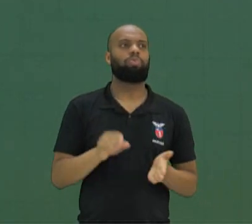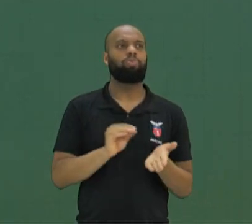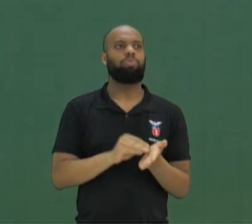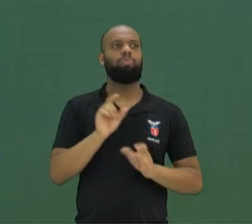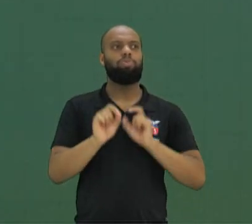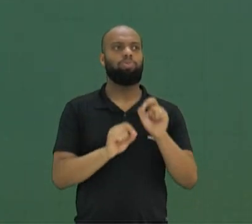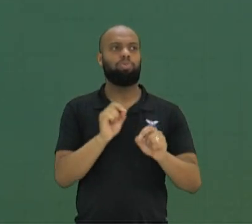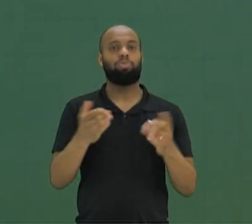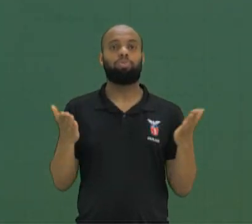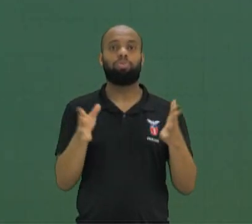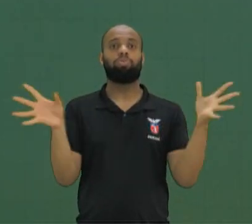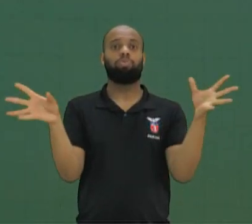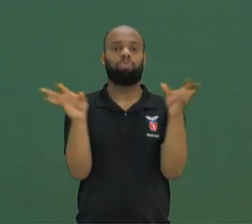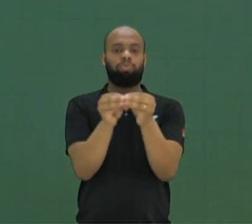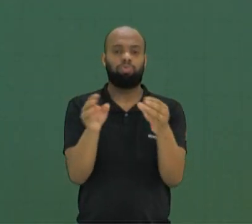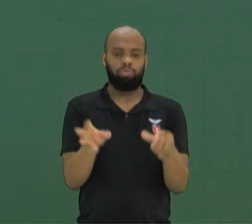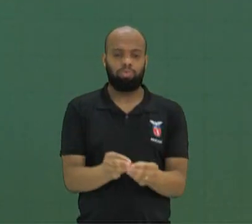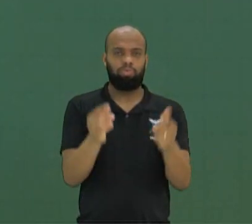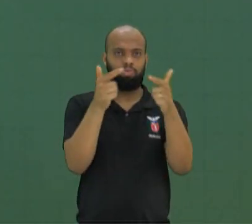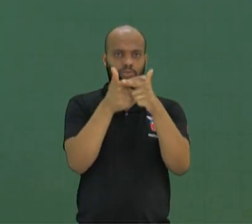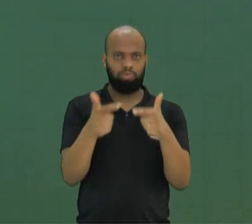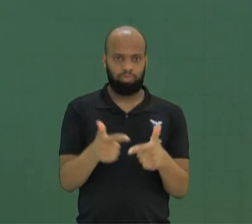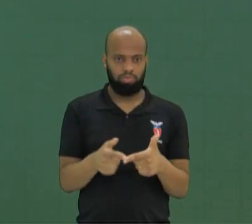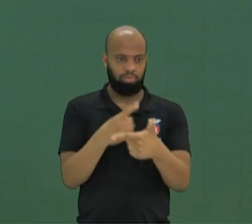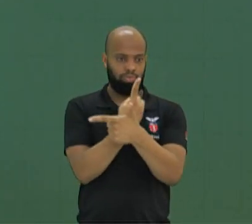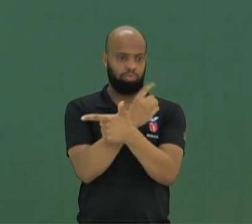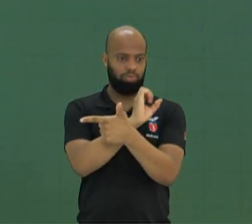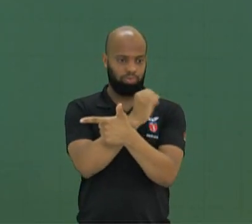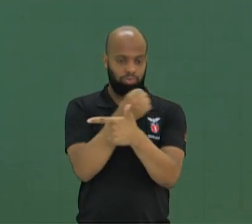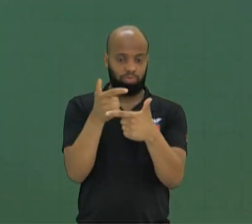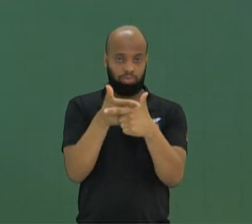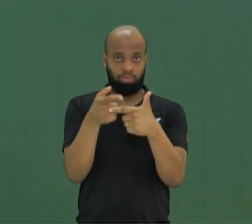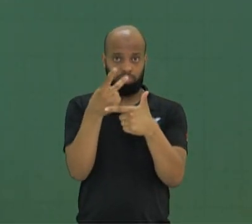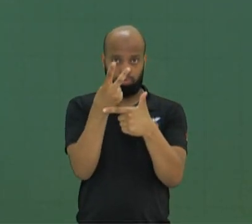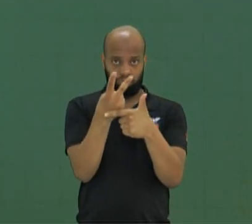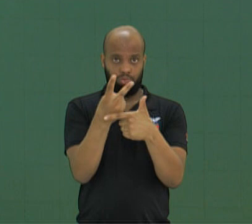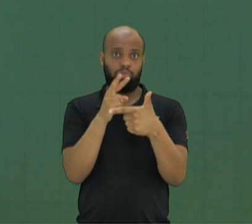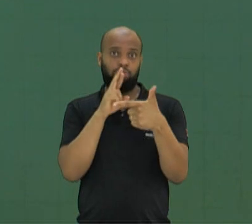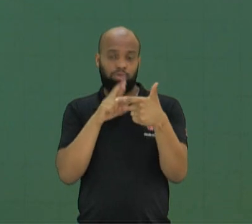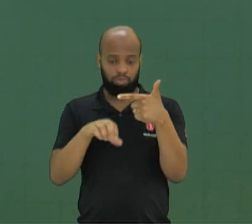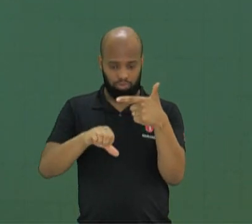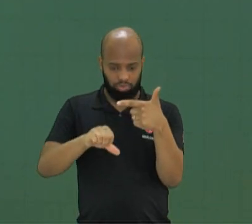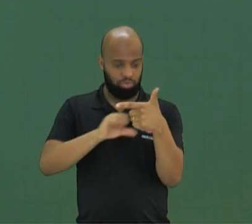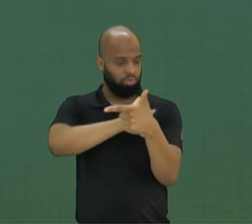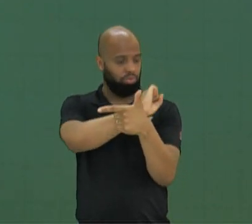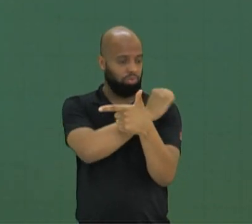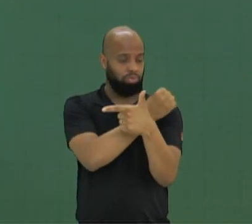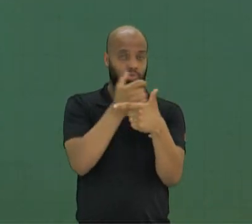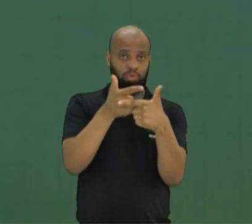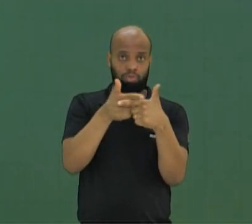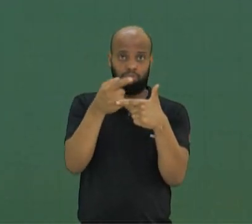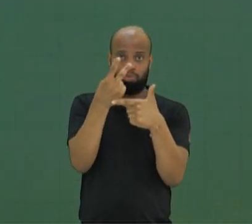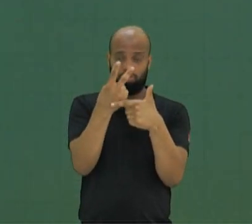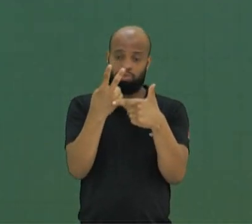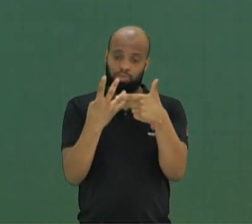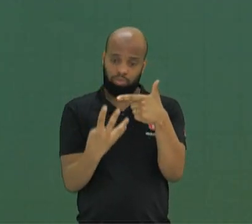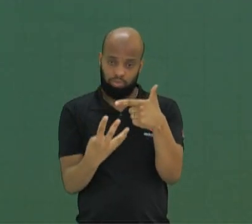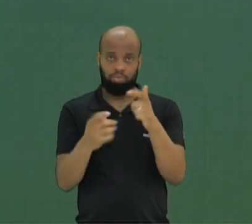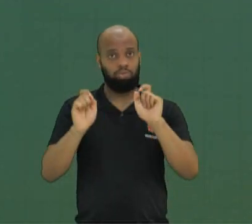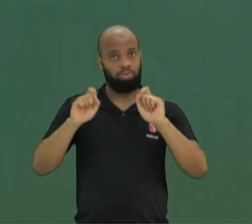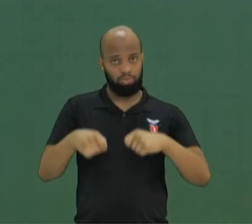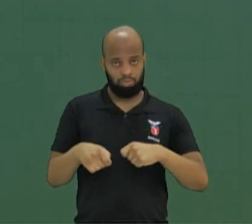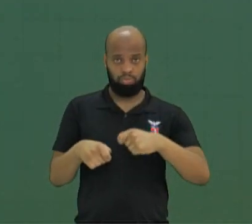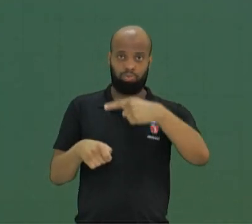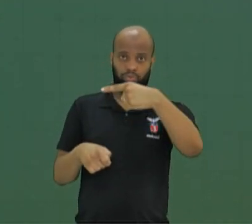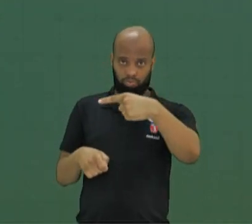fazer? Simplificar a fração. Vou dividir o 18 por 2 e vou dividir o 8 por 2. Os dois números são pares, então posso dividir